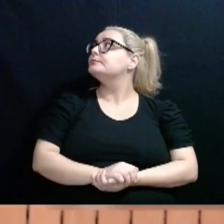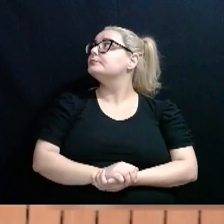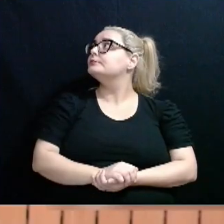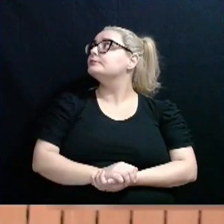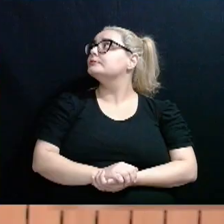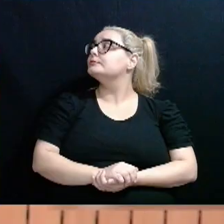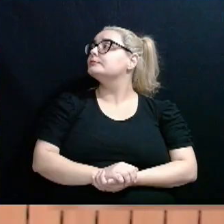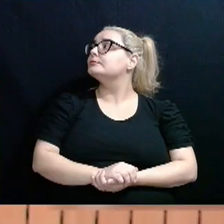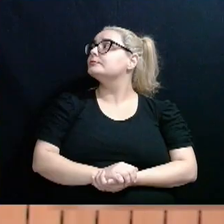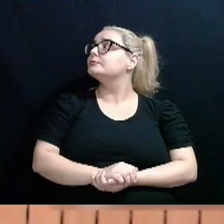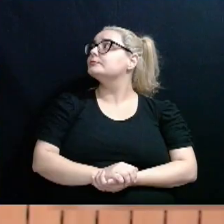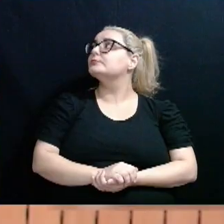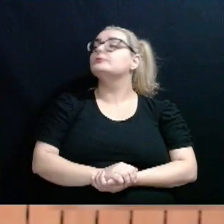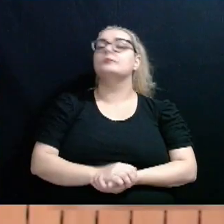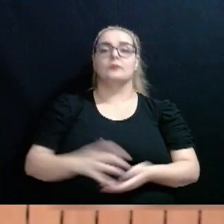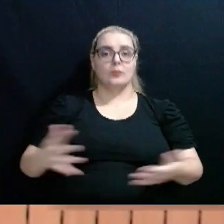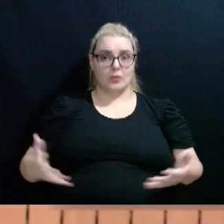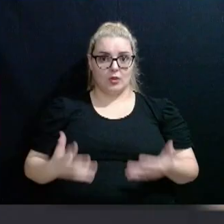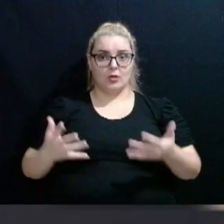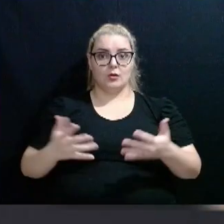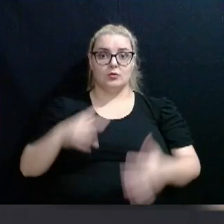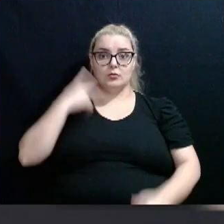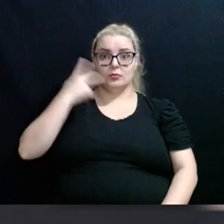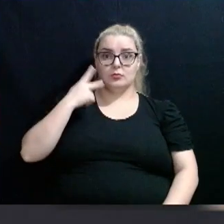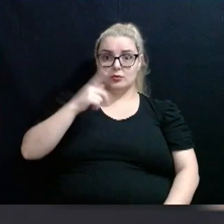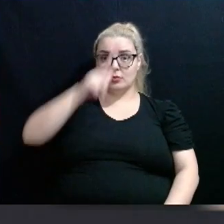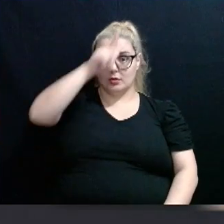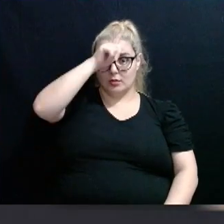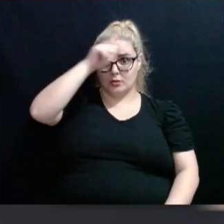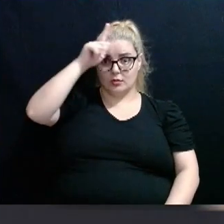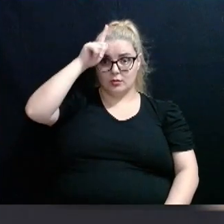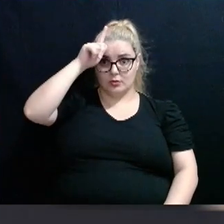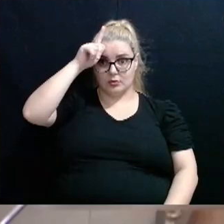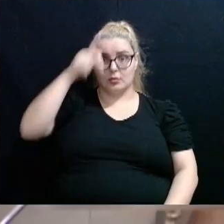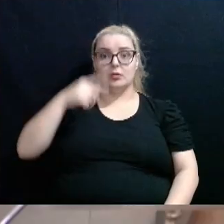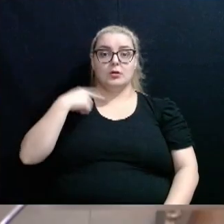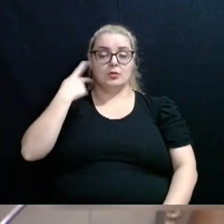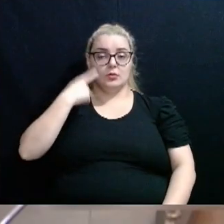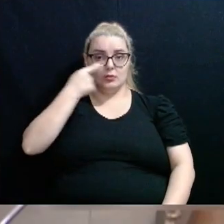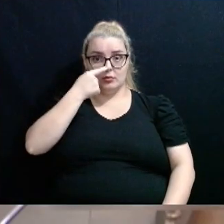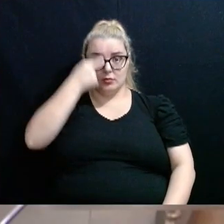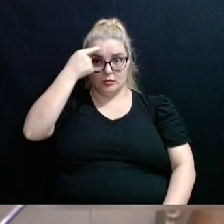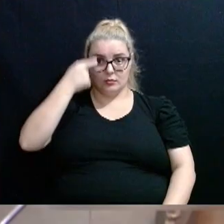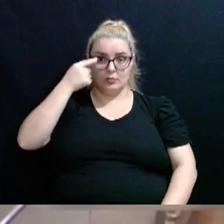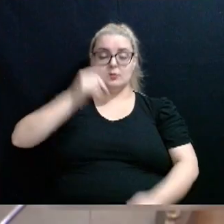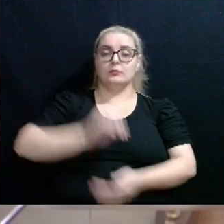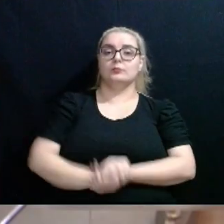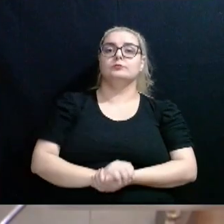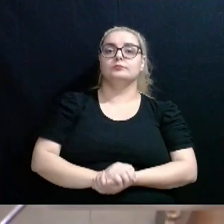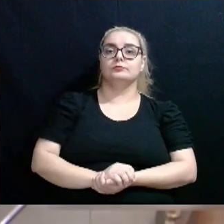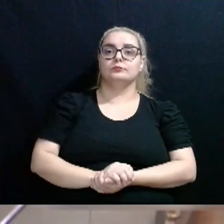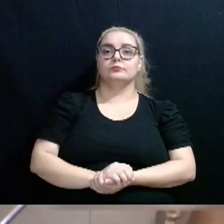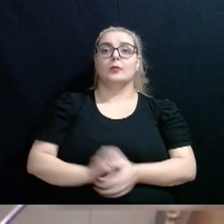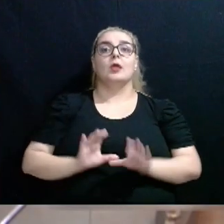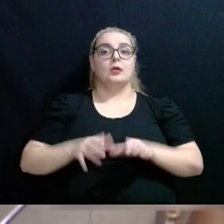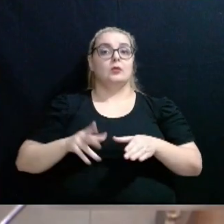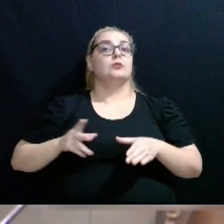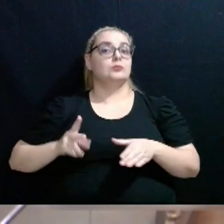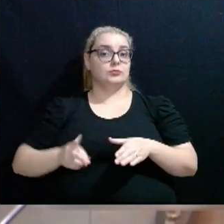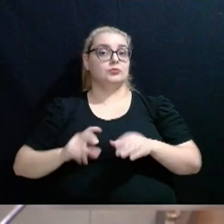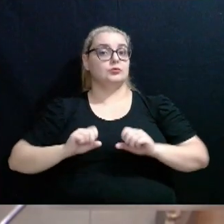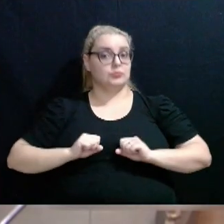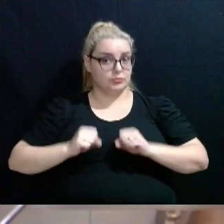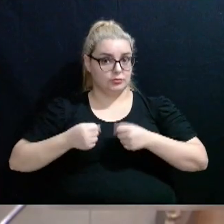A iniciativa foi do vereador Gustavo Peta e da vereadora Paula Miguel. A Comissão Permanente de Defesa dos Direitos